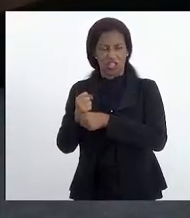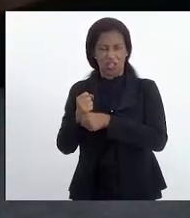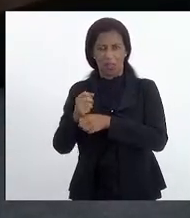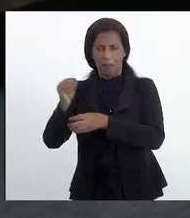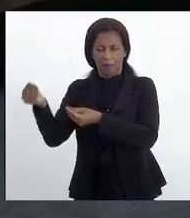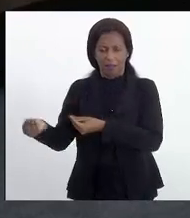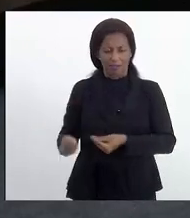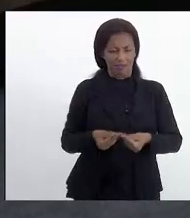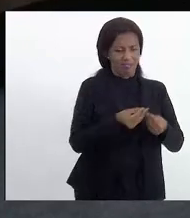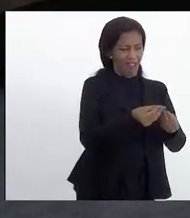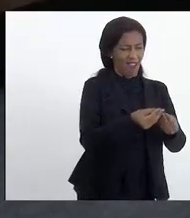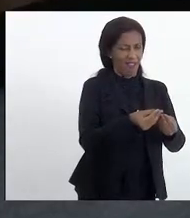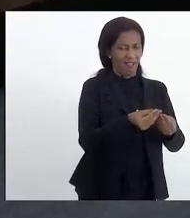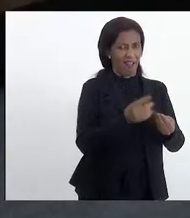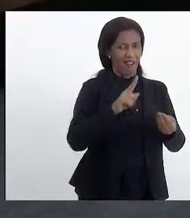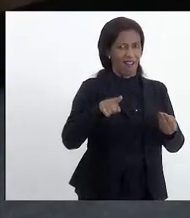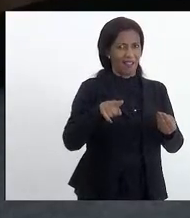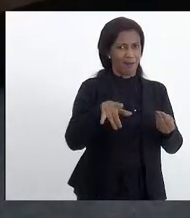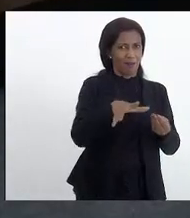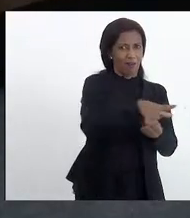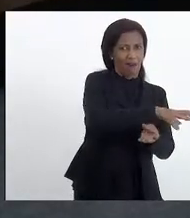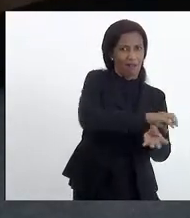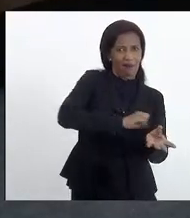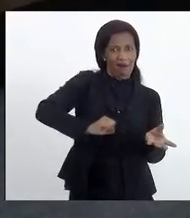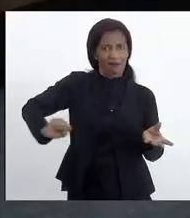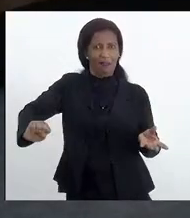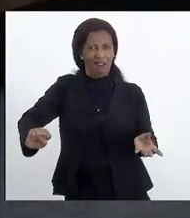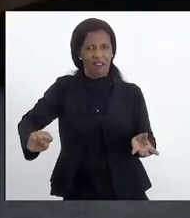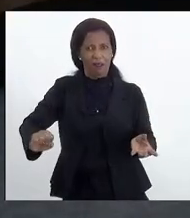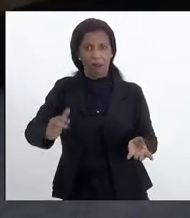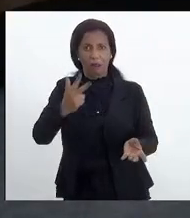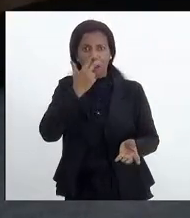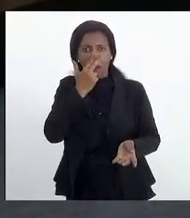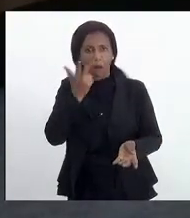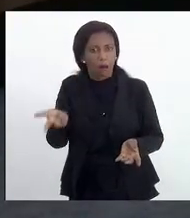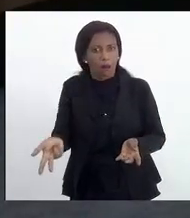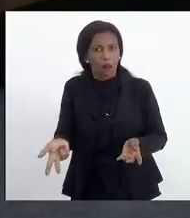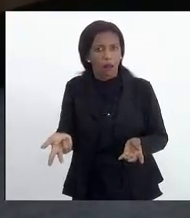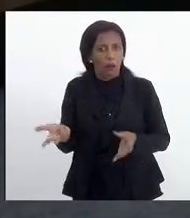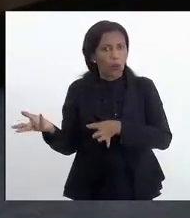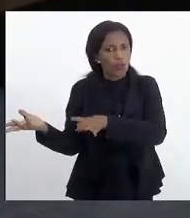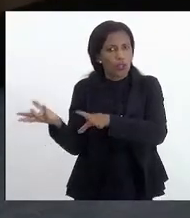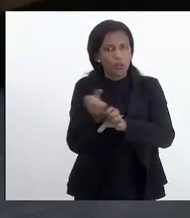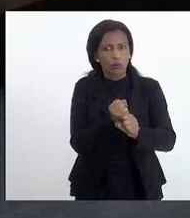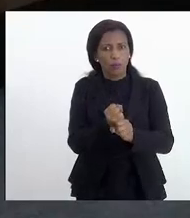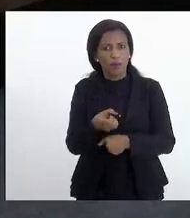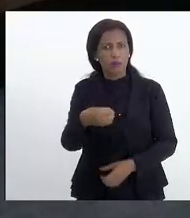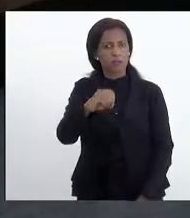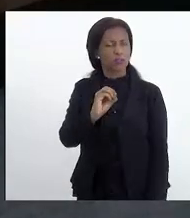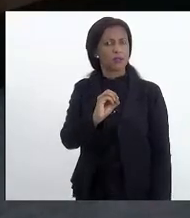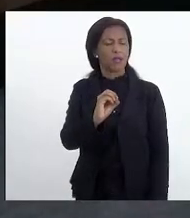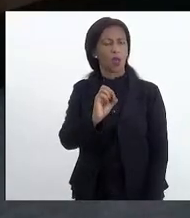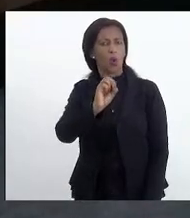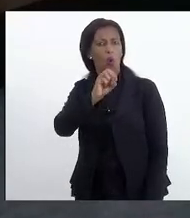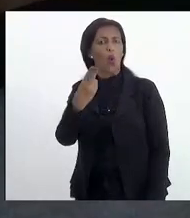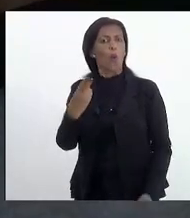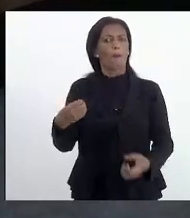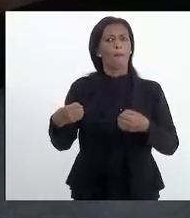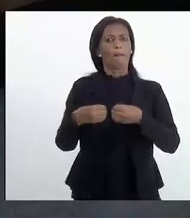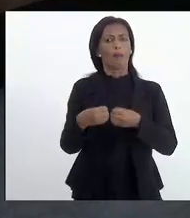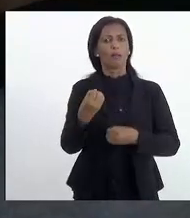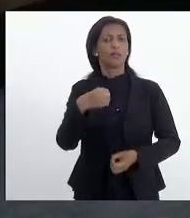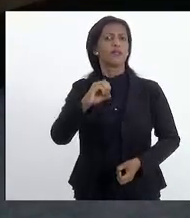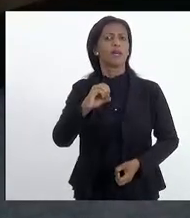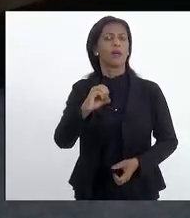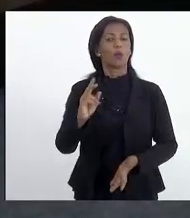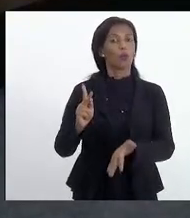outra, fazendo quase um jogo, né, onde a soma seja zero ou muito perto de zero,